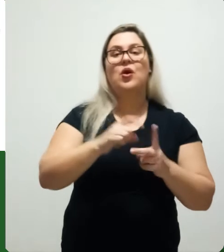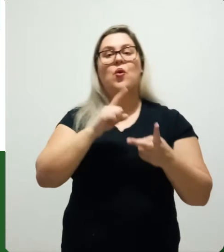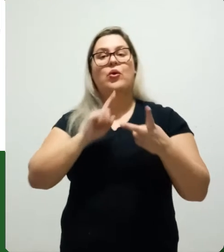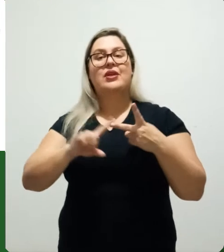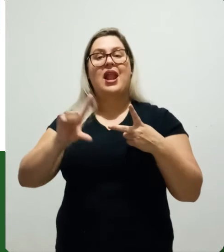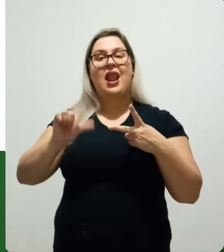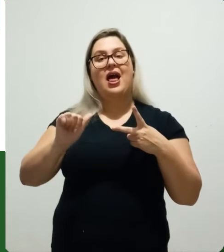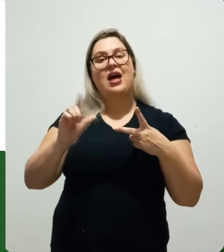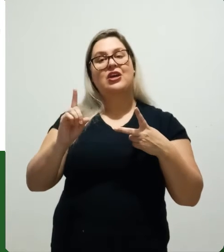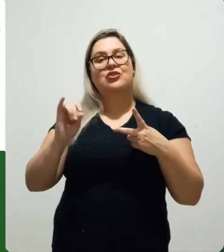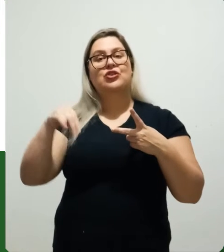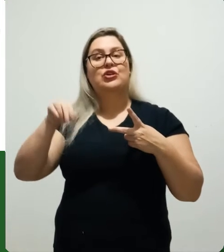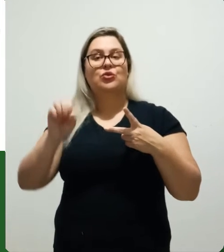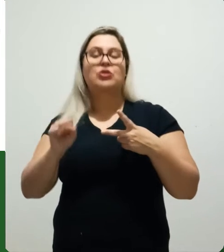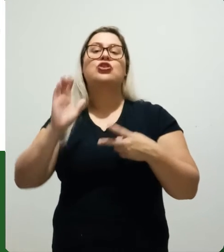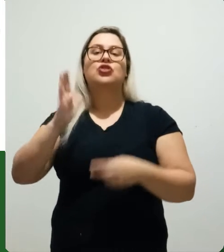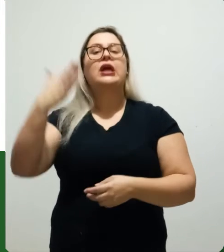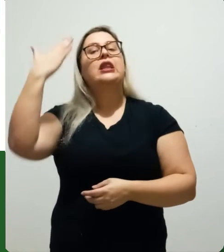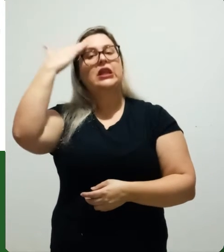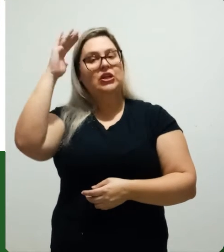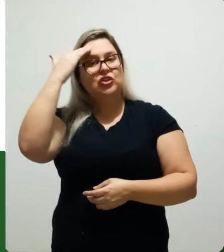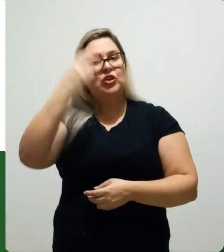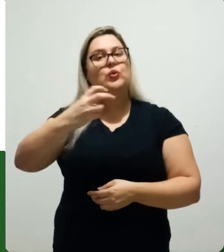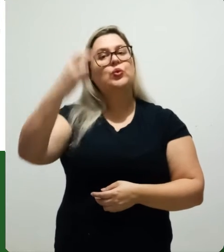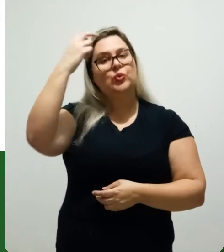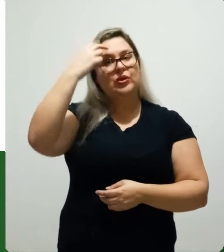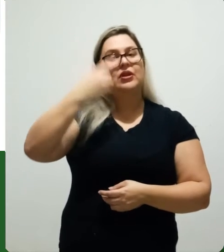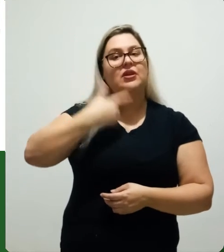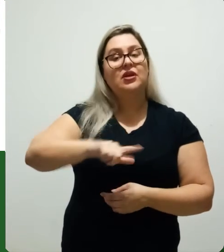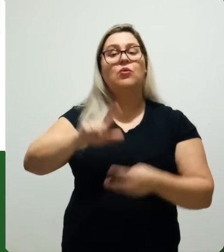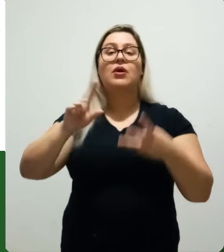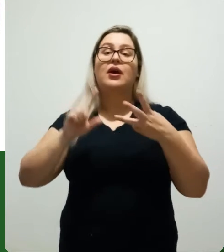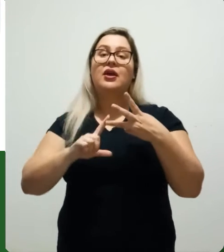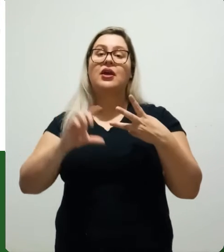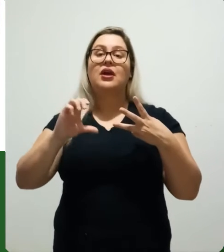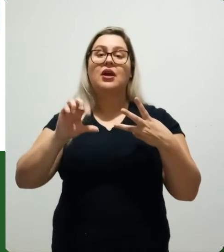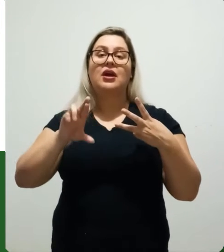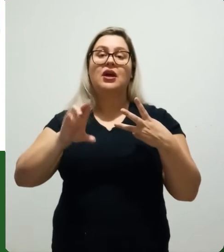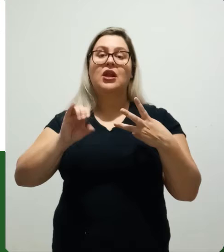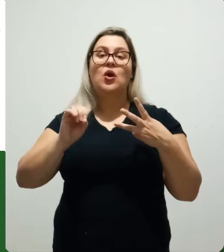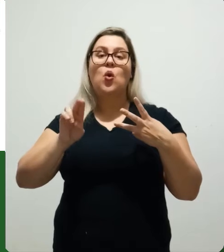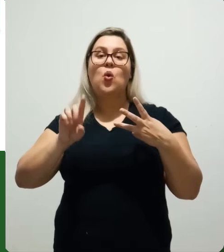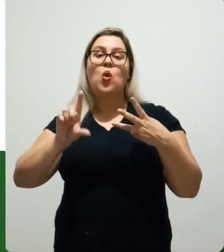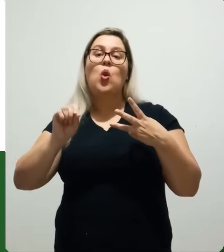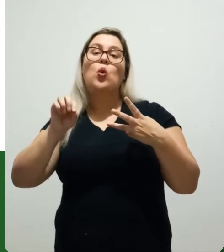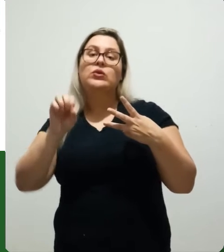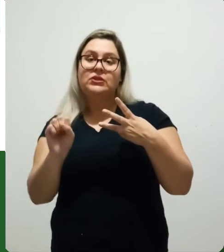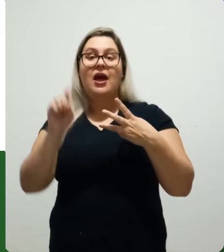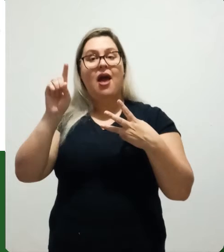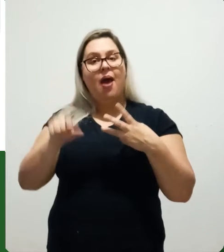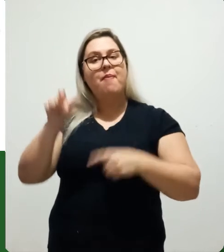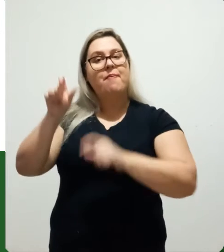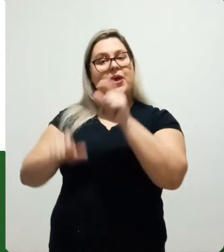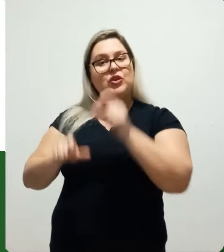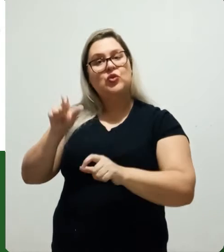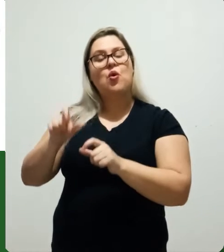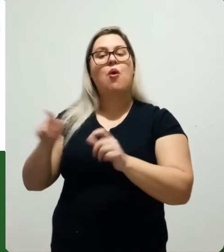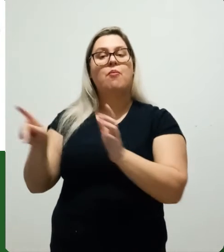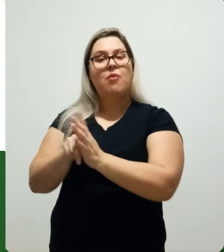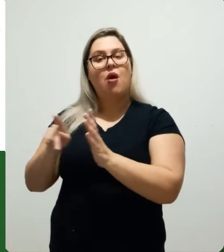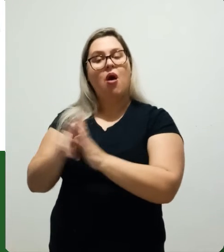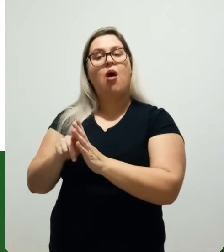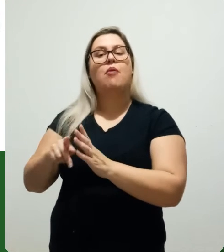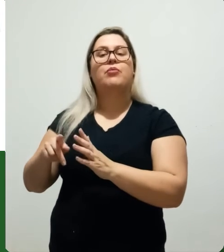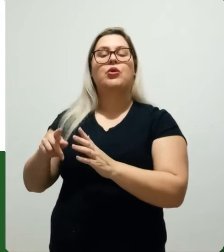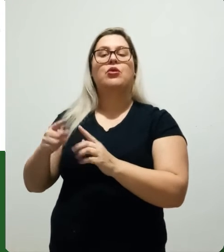sociedade. Os ladinos, que já entendiam da cultura e do idioma, e os crioulos, que na verdade eram considerados as